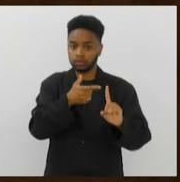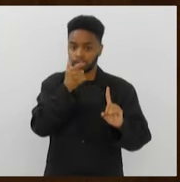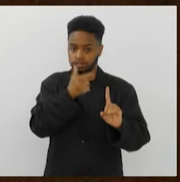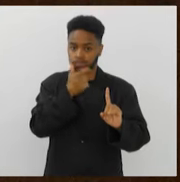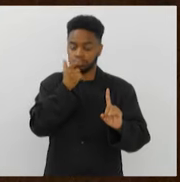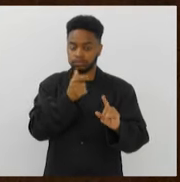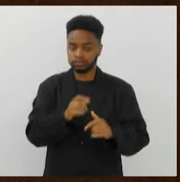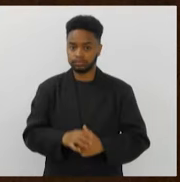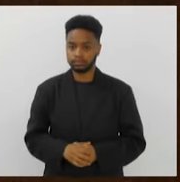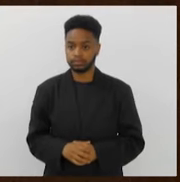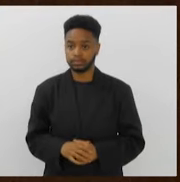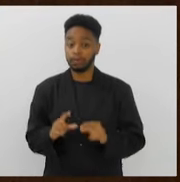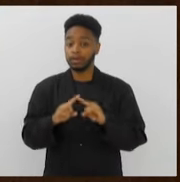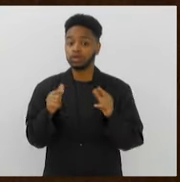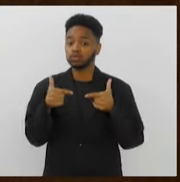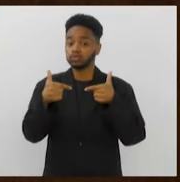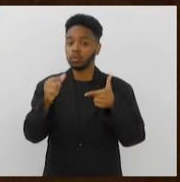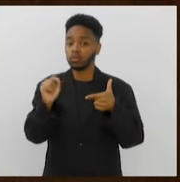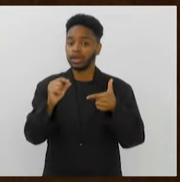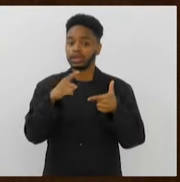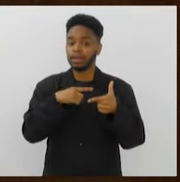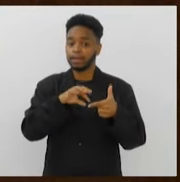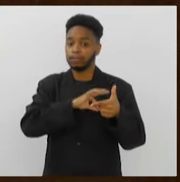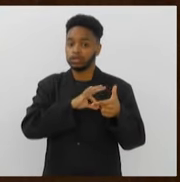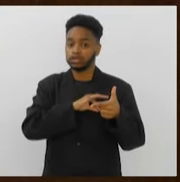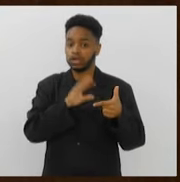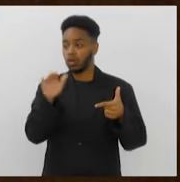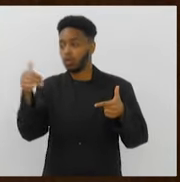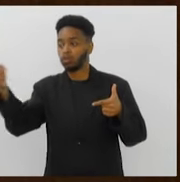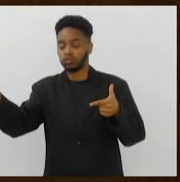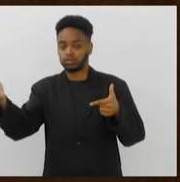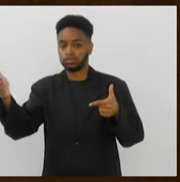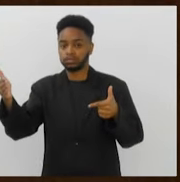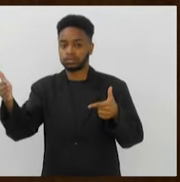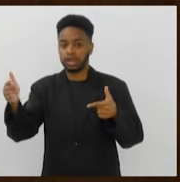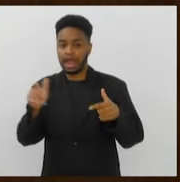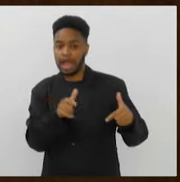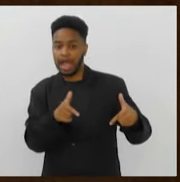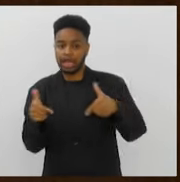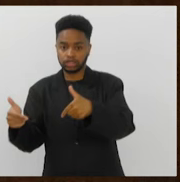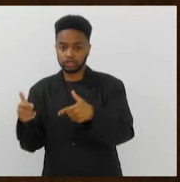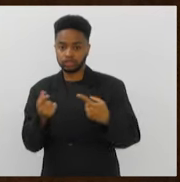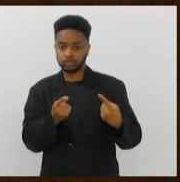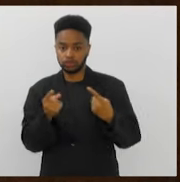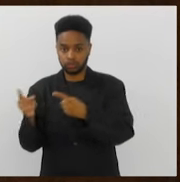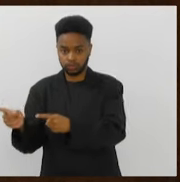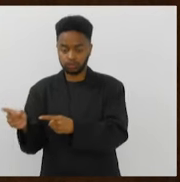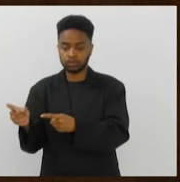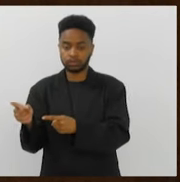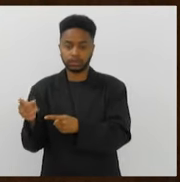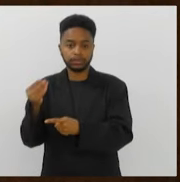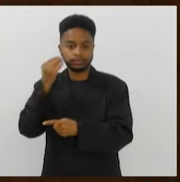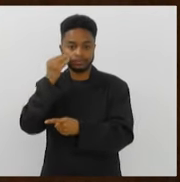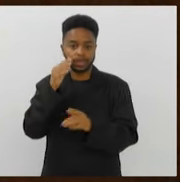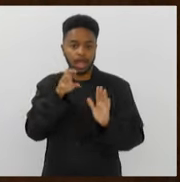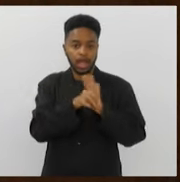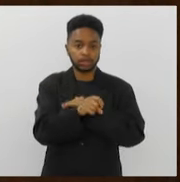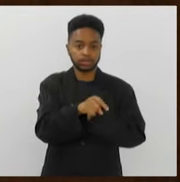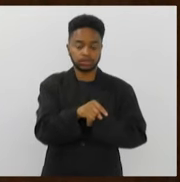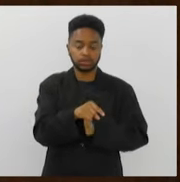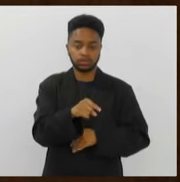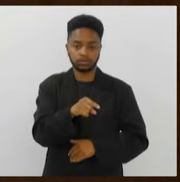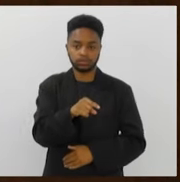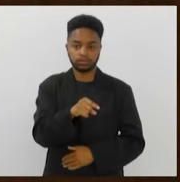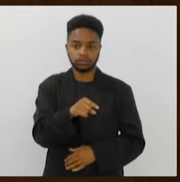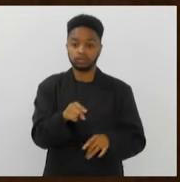nosso. A sorte é que tinha um policial do outro lado que reagiu, né, a essa tentativa de assalto. E